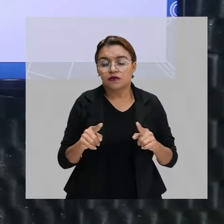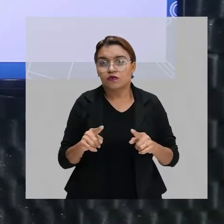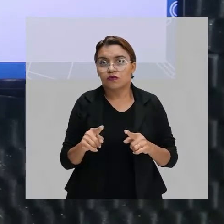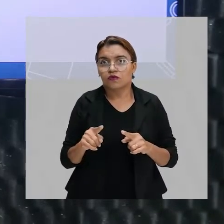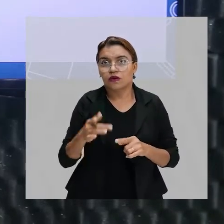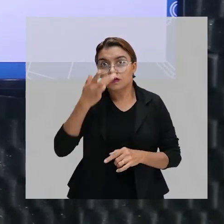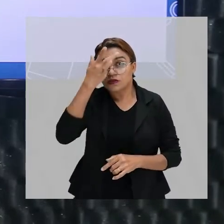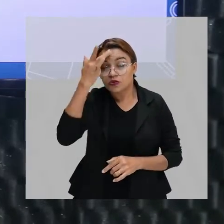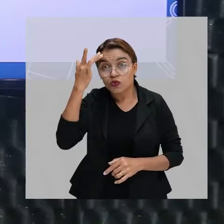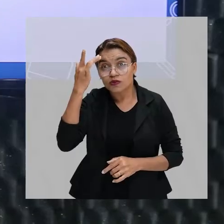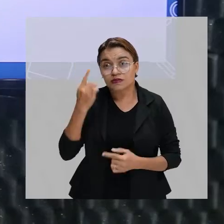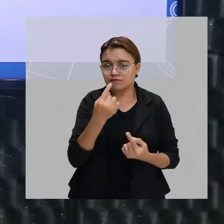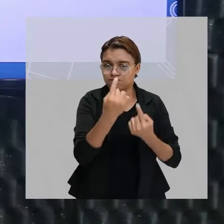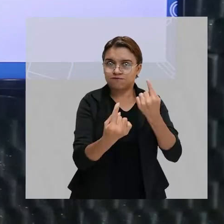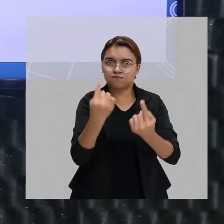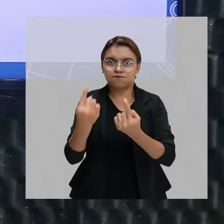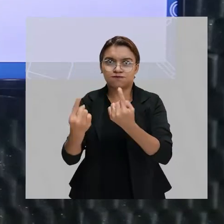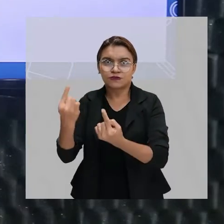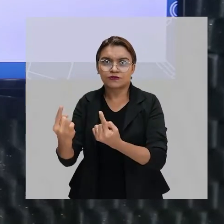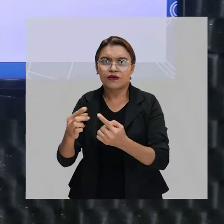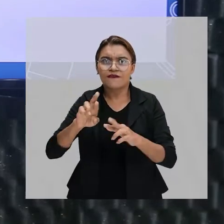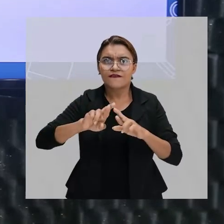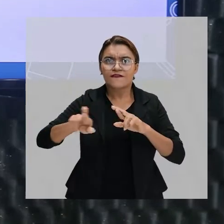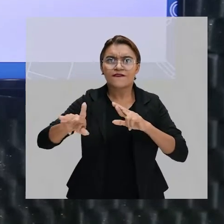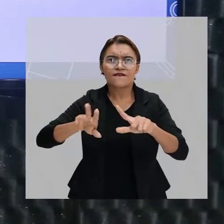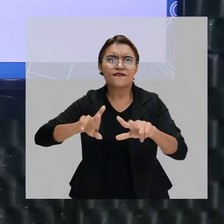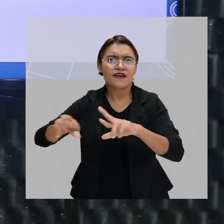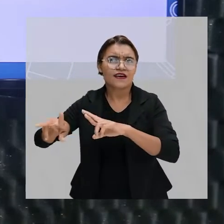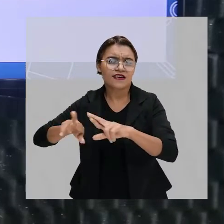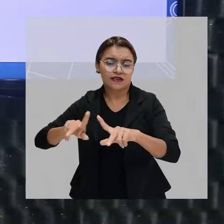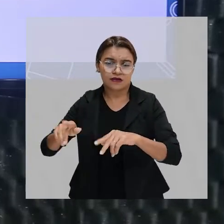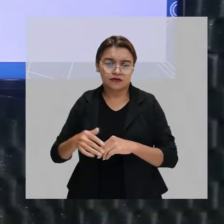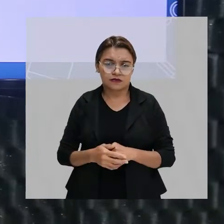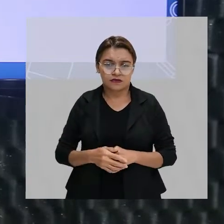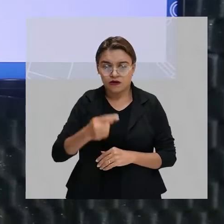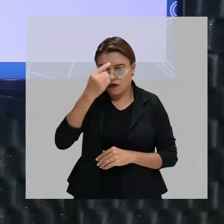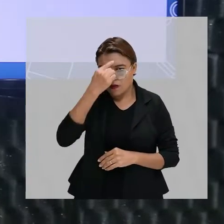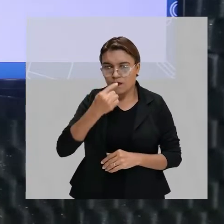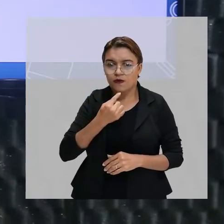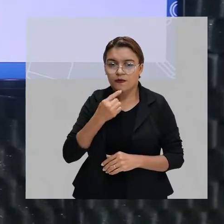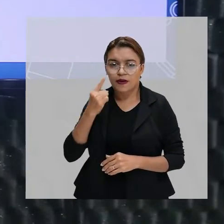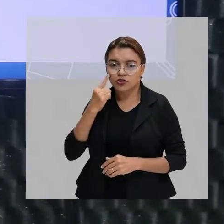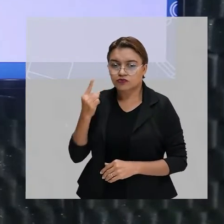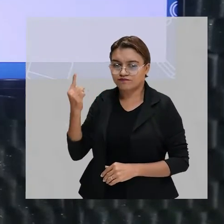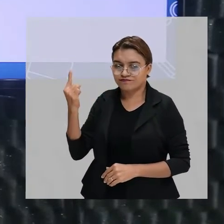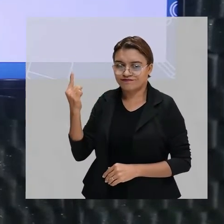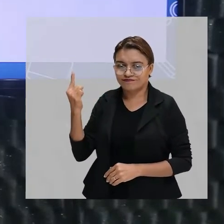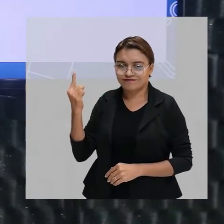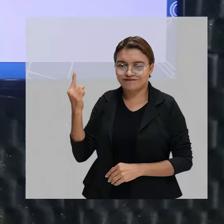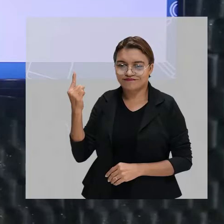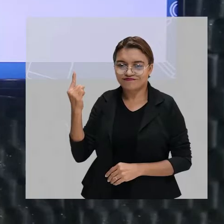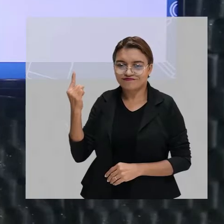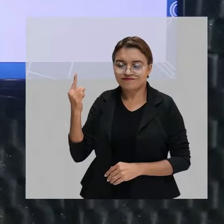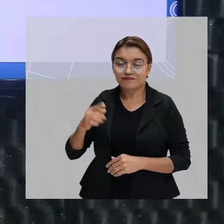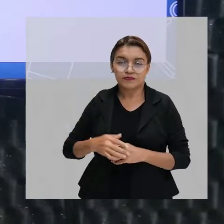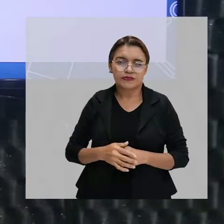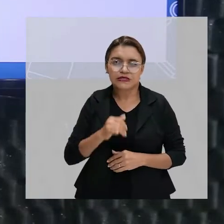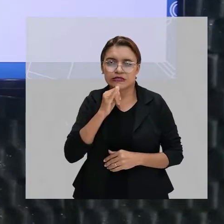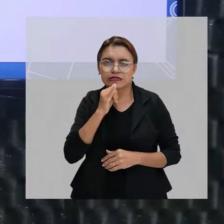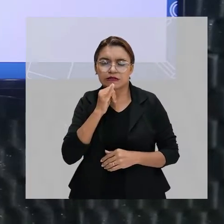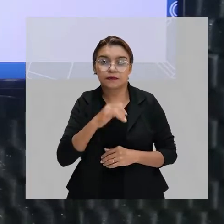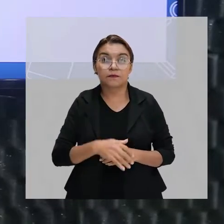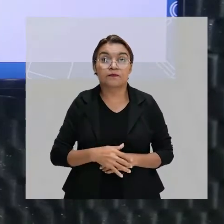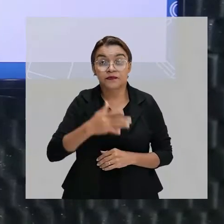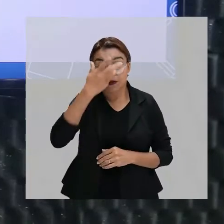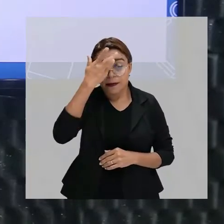isso todas as pessoas elas são ali diferentes Então tá aqui a imagem que eu coloco para você só e quando uma